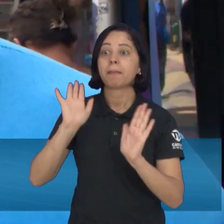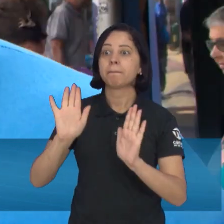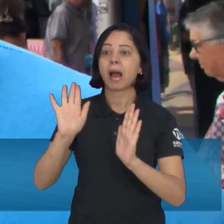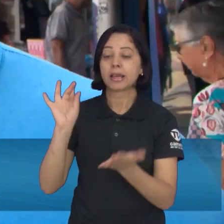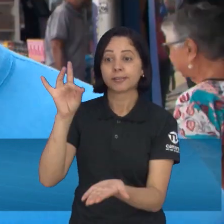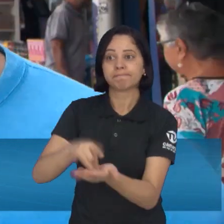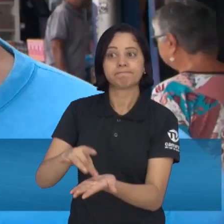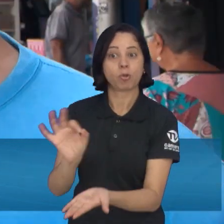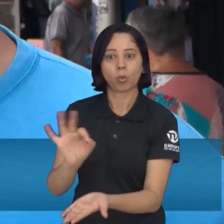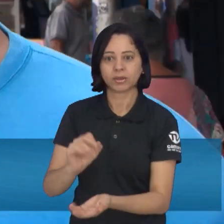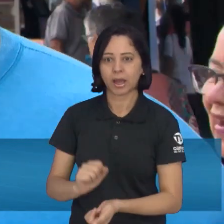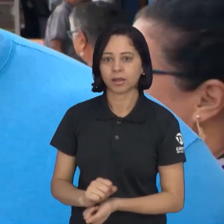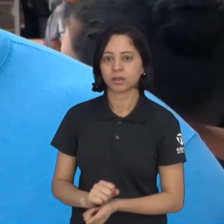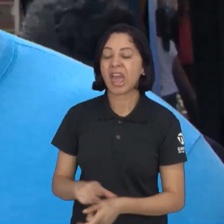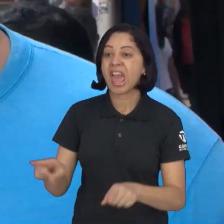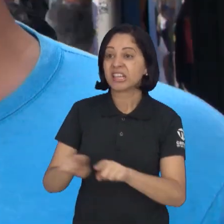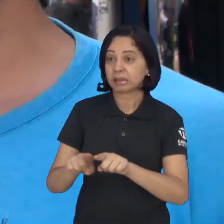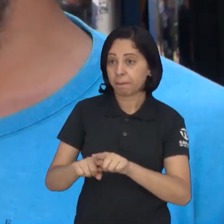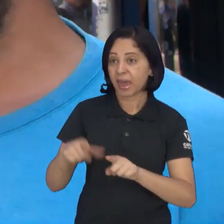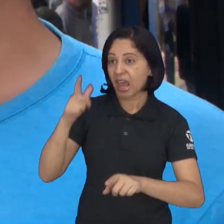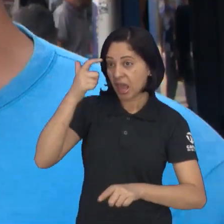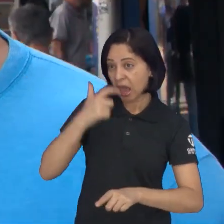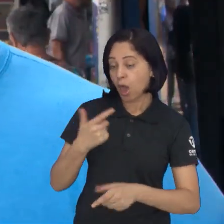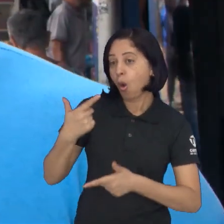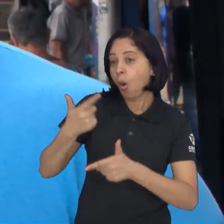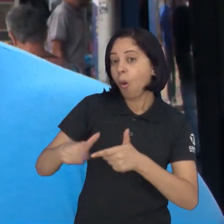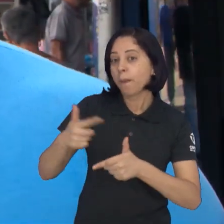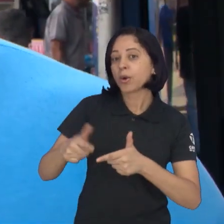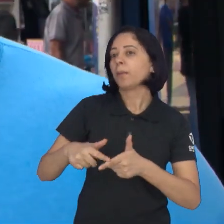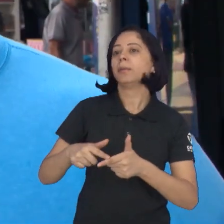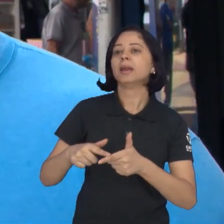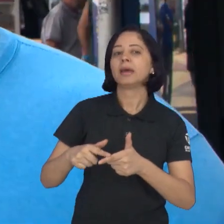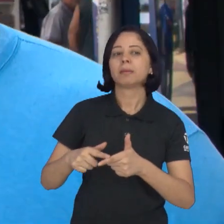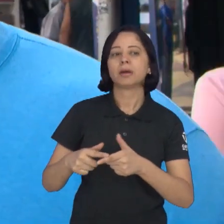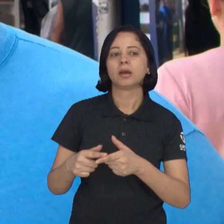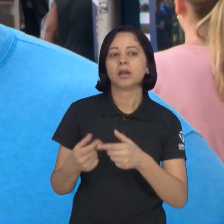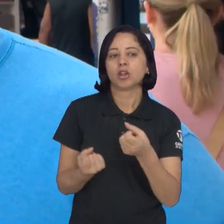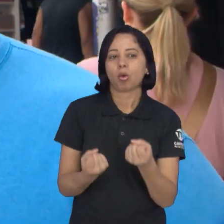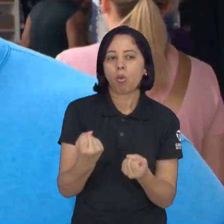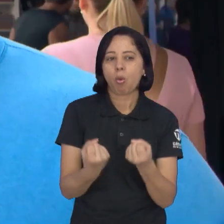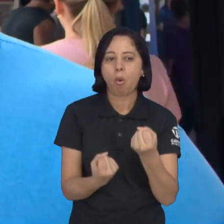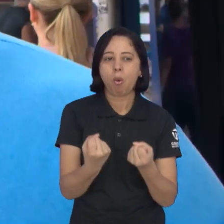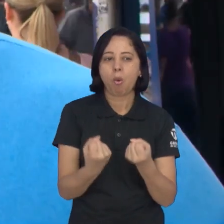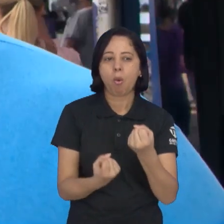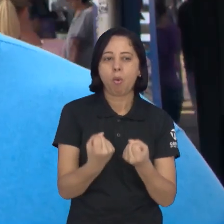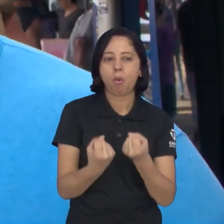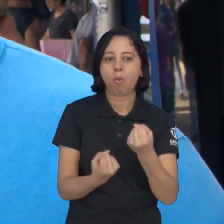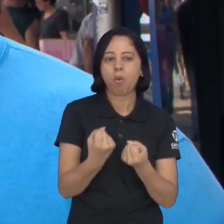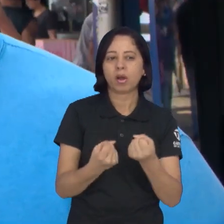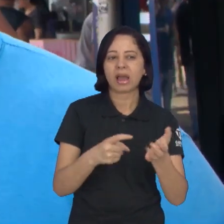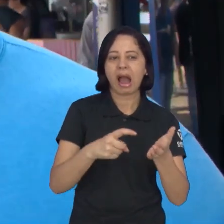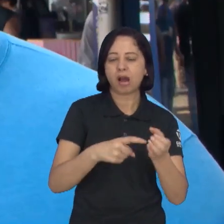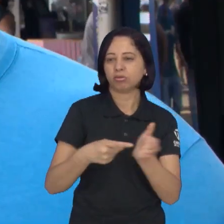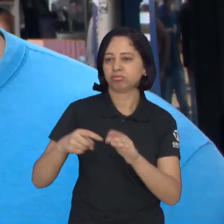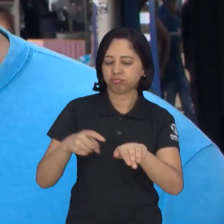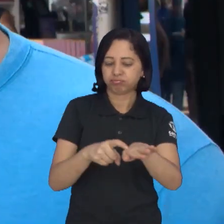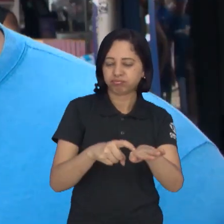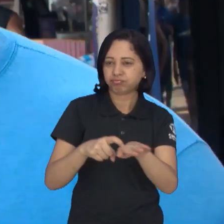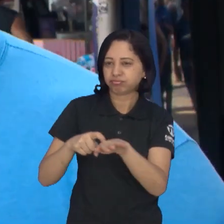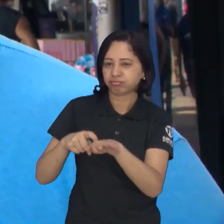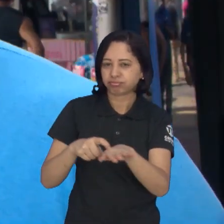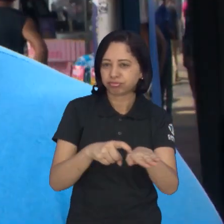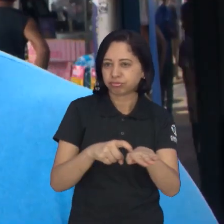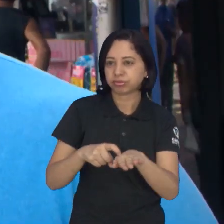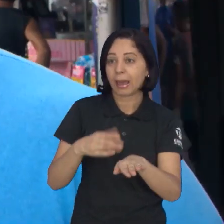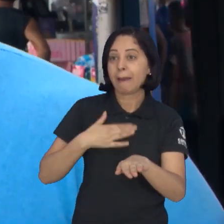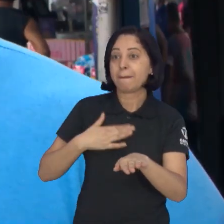Eu já tive problema com guincho, de ter feito uma reativação em uma delas. E aí quando eu precisei do guincho, estava em São Paulo, meu